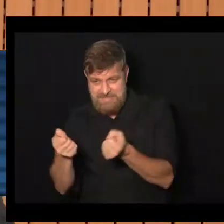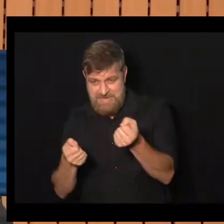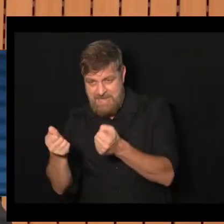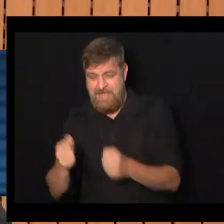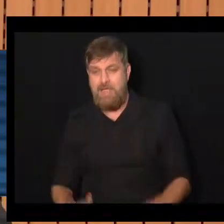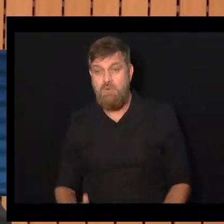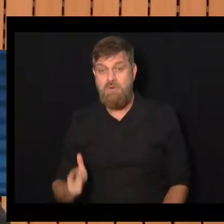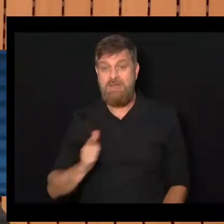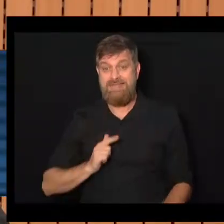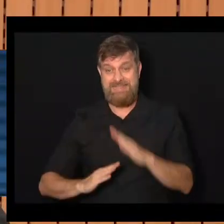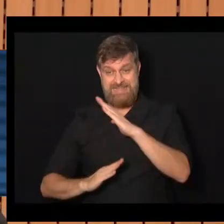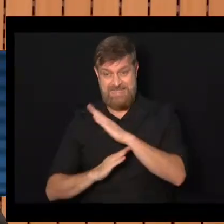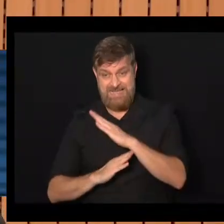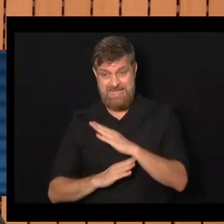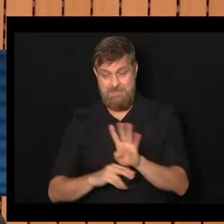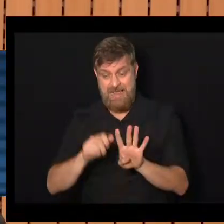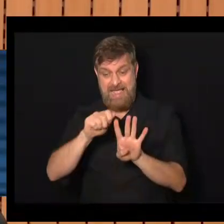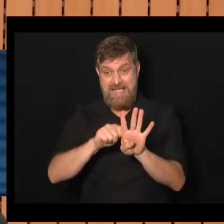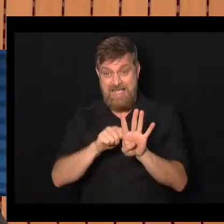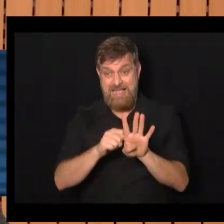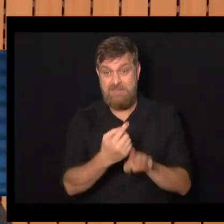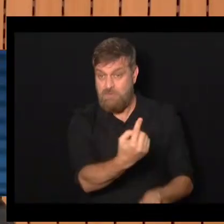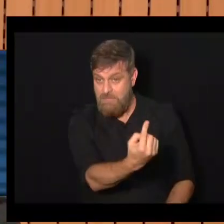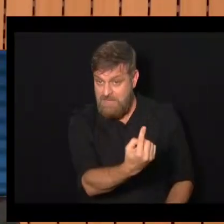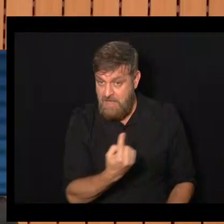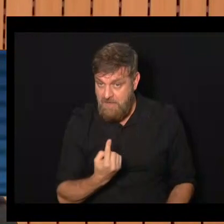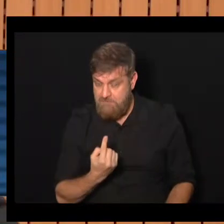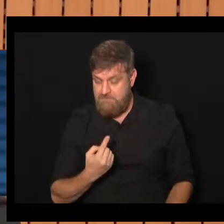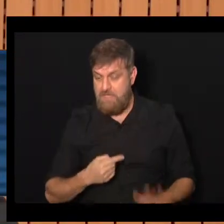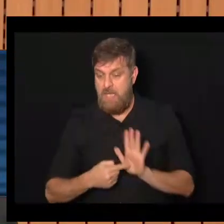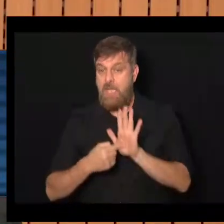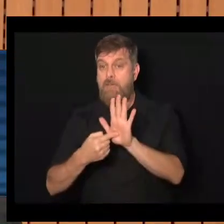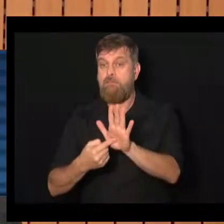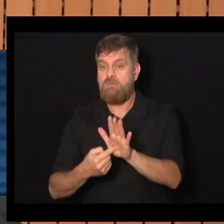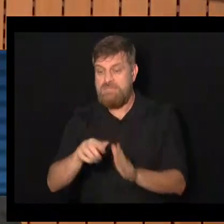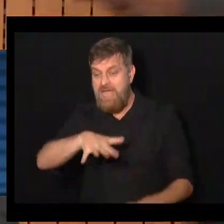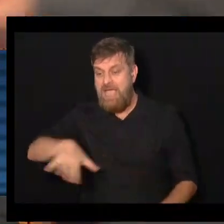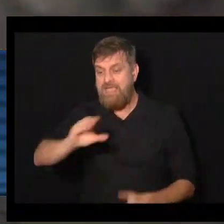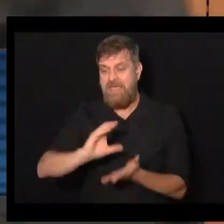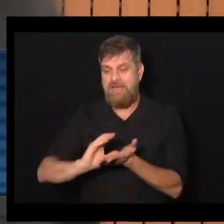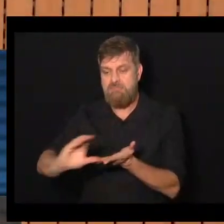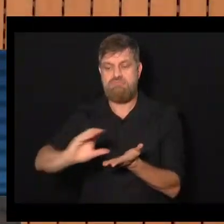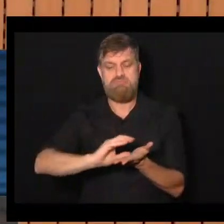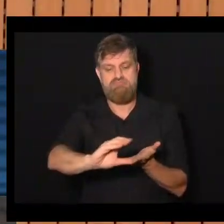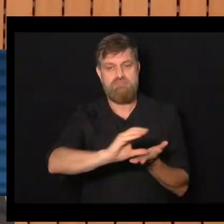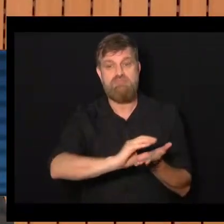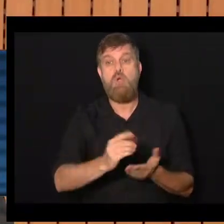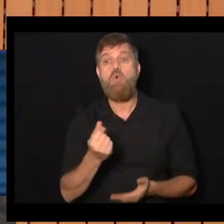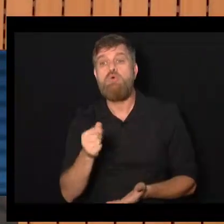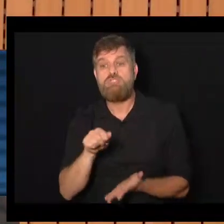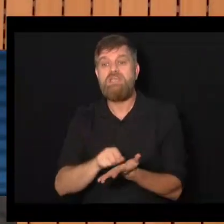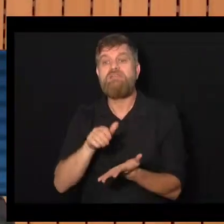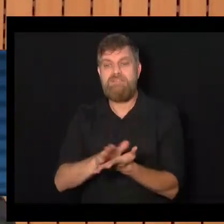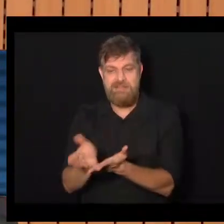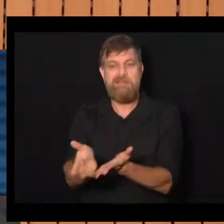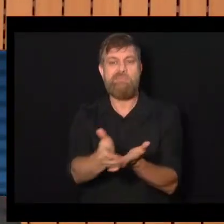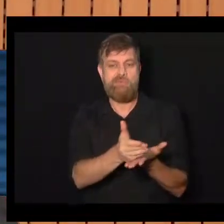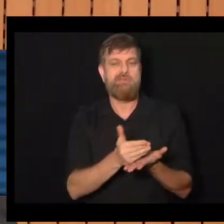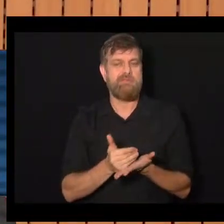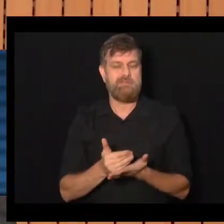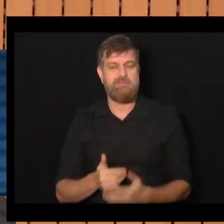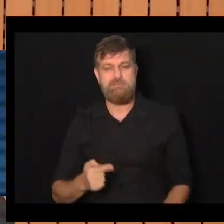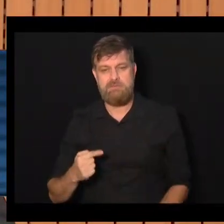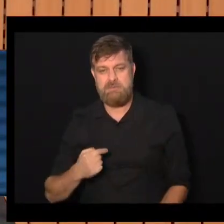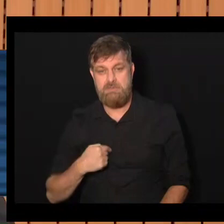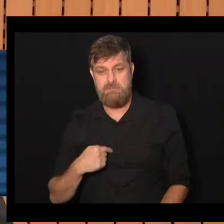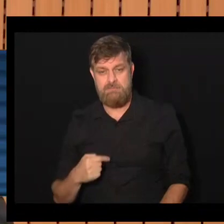a enviar ao Poder Legislativo Municipal relatório quadrimestral com a prestação de contas dos recursos arrecadados e sua destinação.